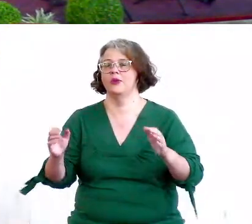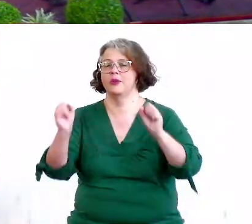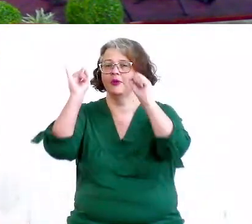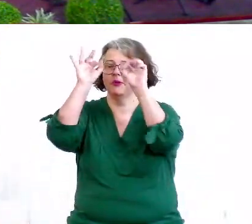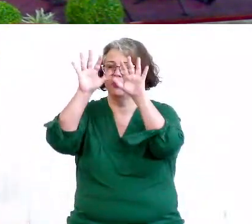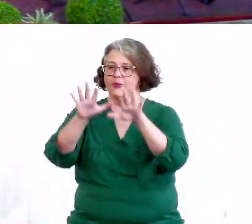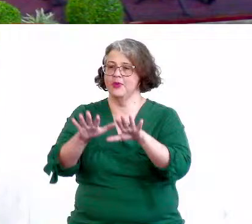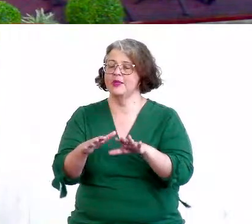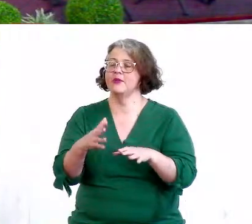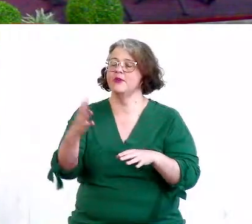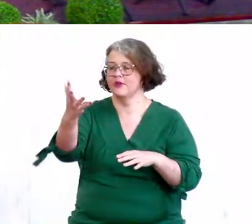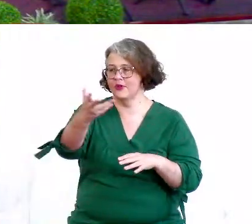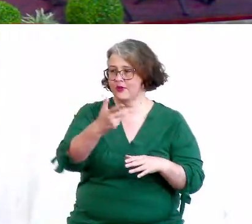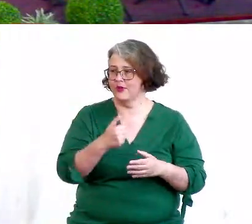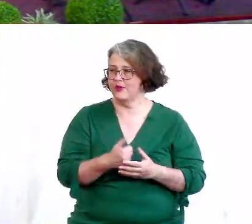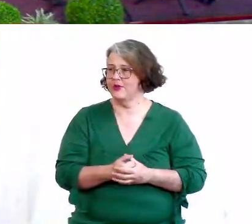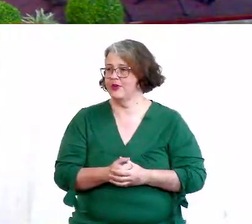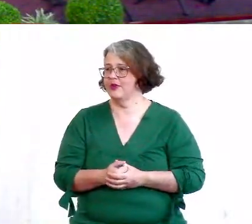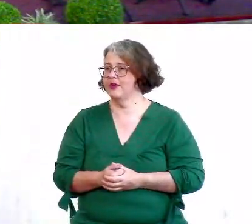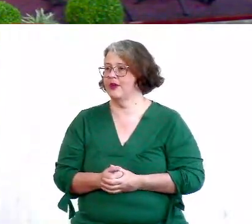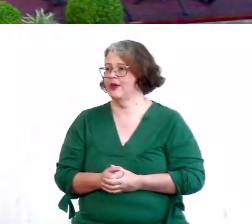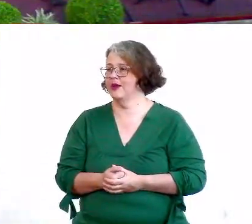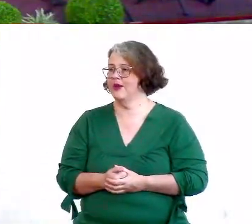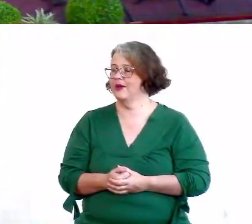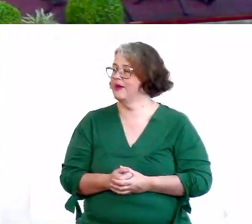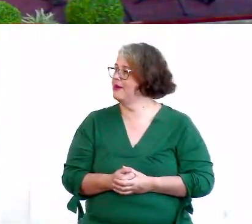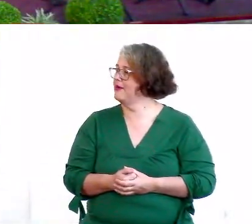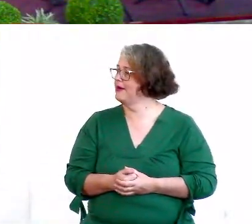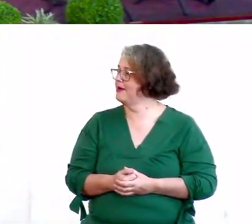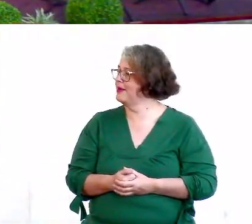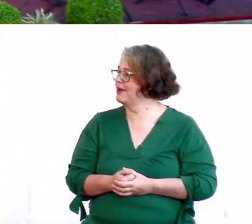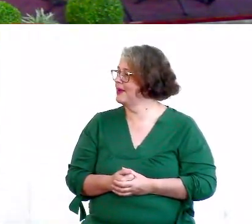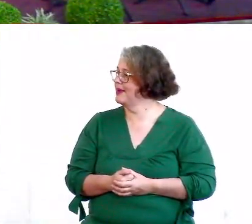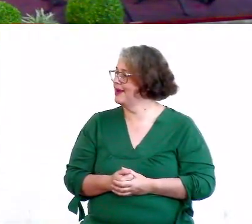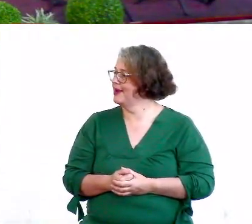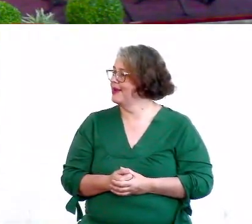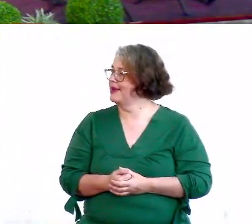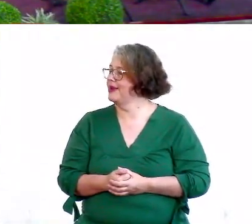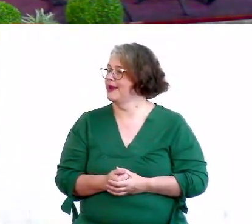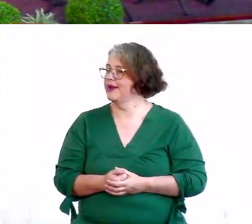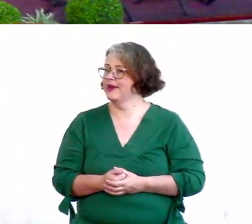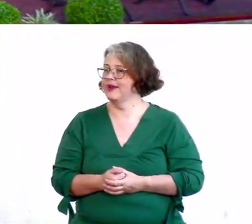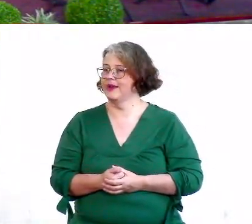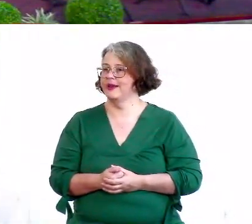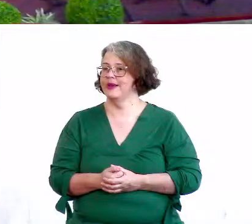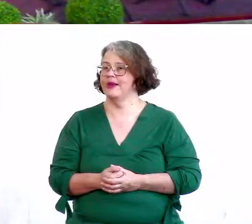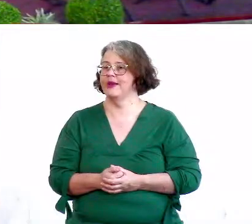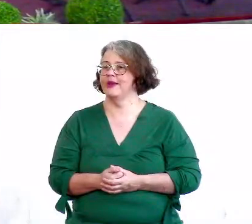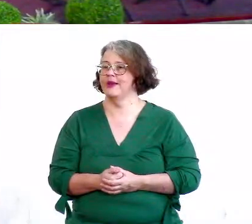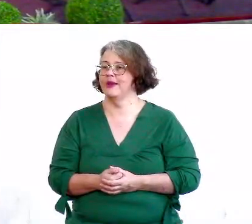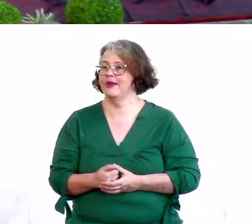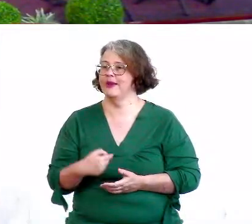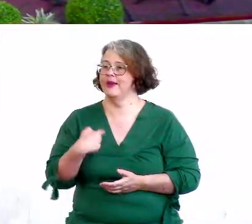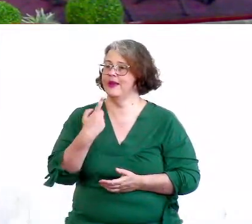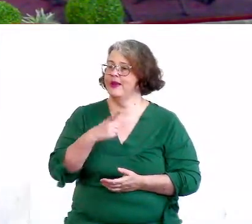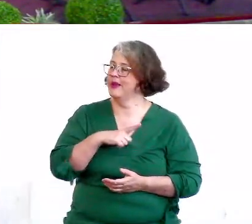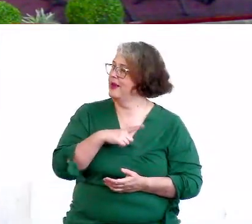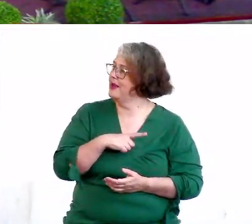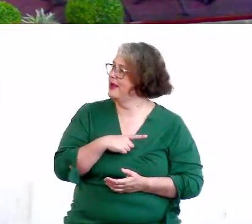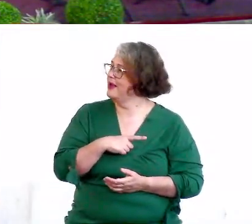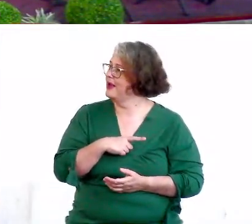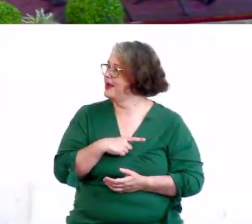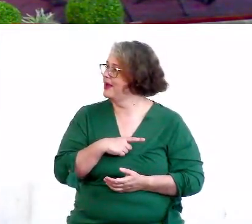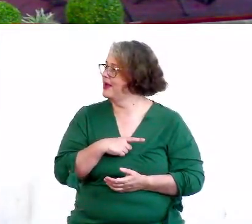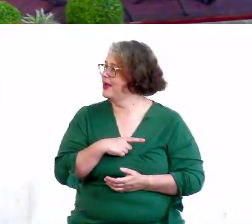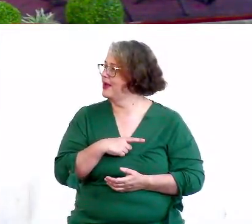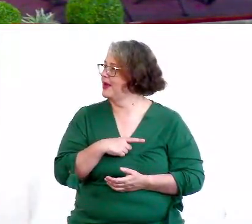gostaria de convidar, né, nossos jovens a participar. E também pedir para que tanto os jovens como os adolescentes já salvem